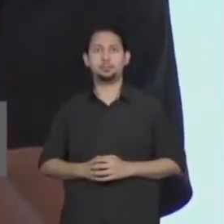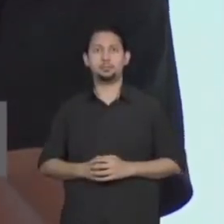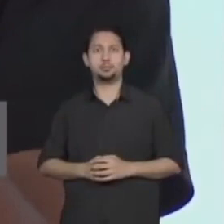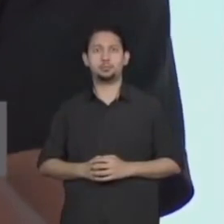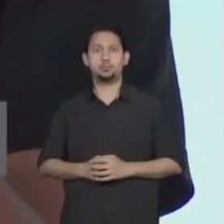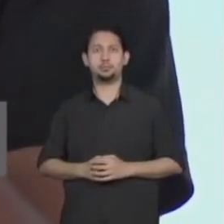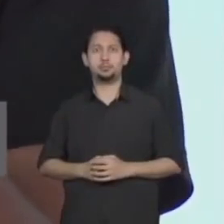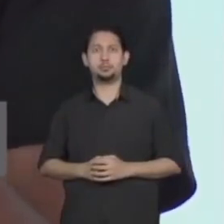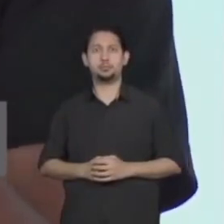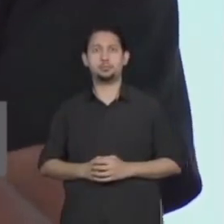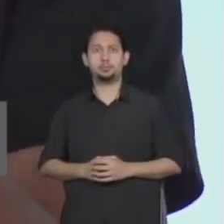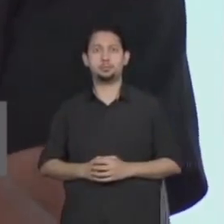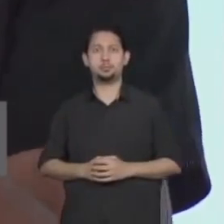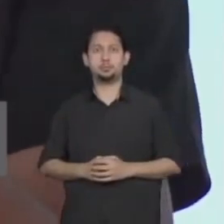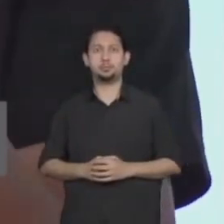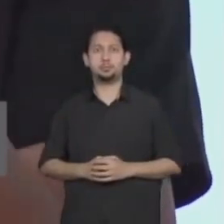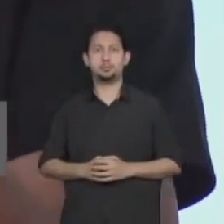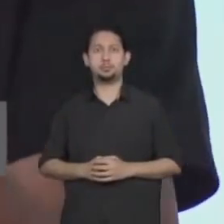uma em cima.